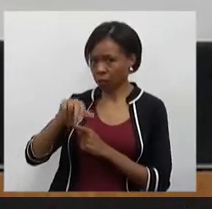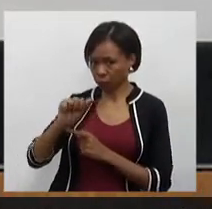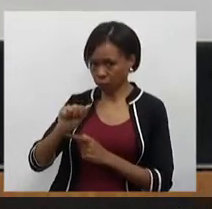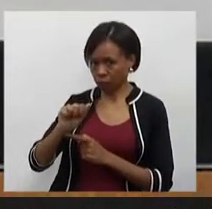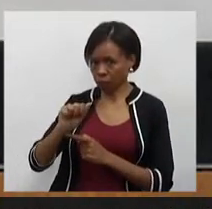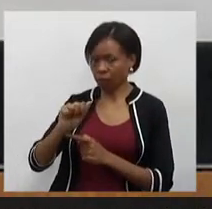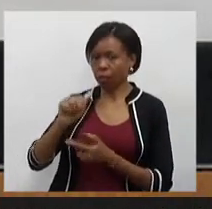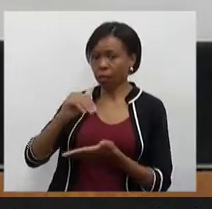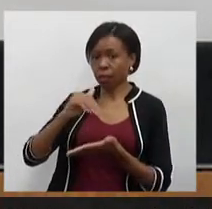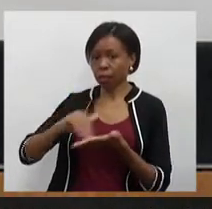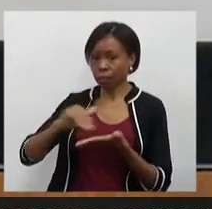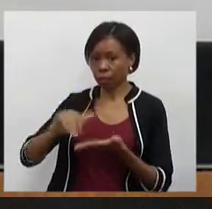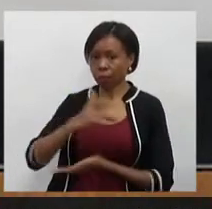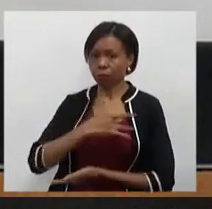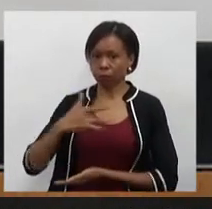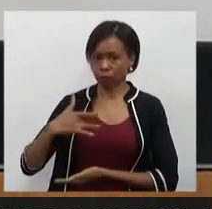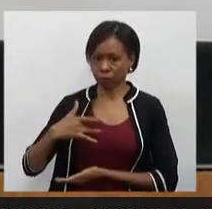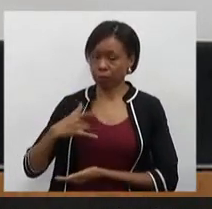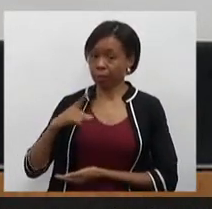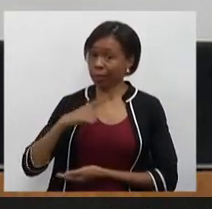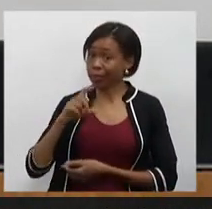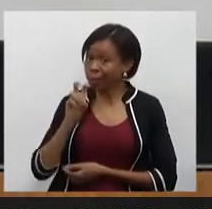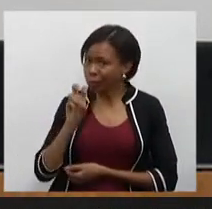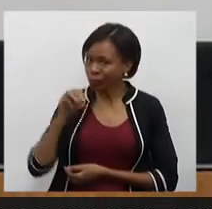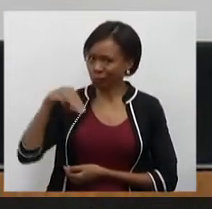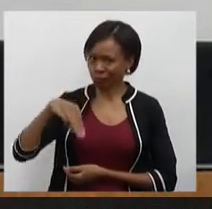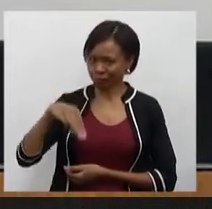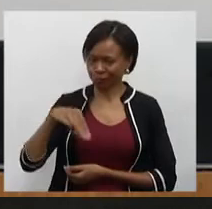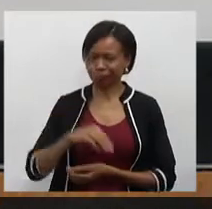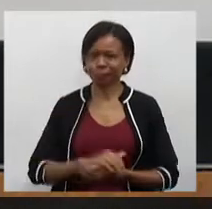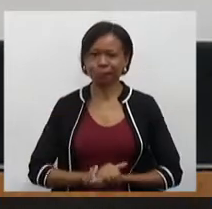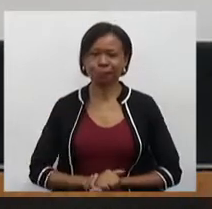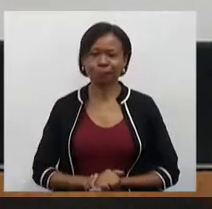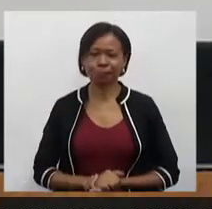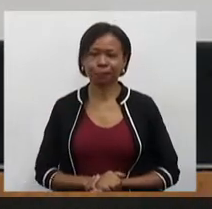Secretaria de Saúde. 5 minutos, Janaína.